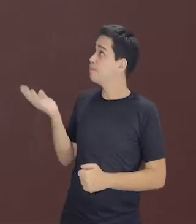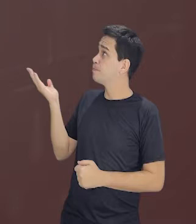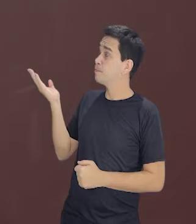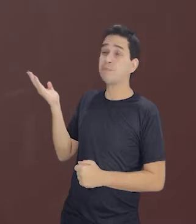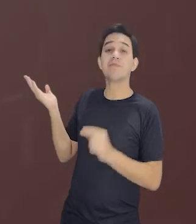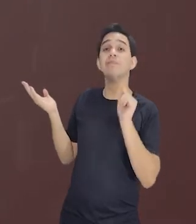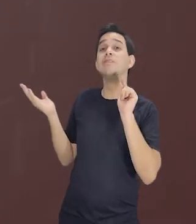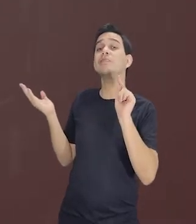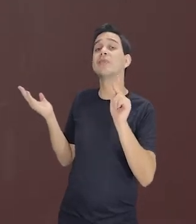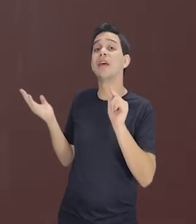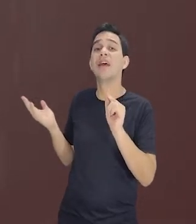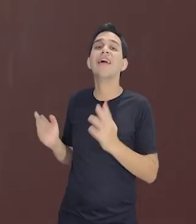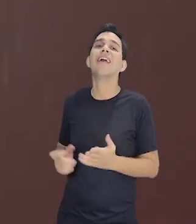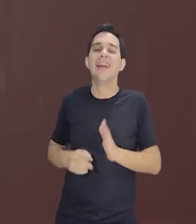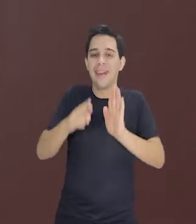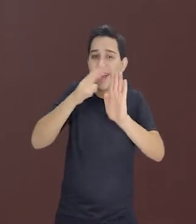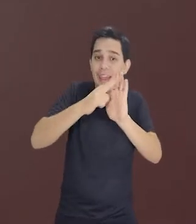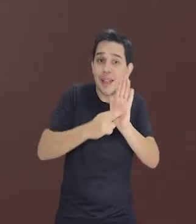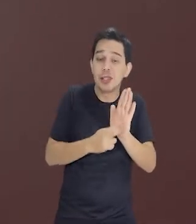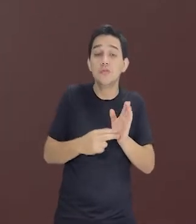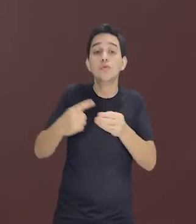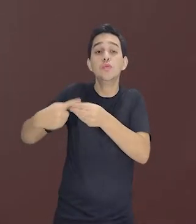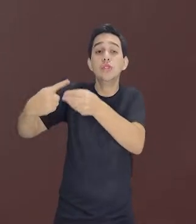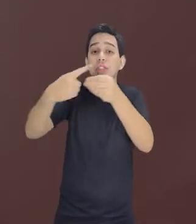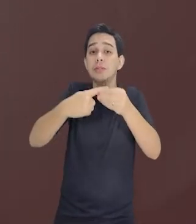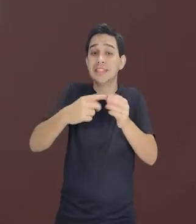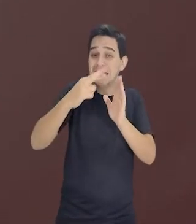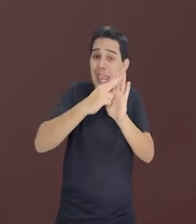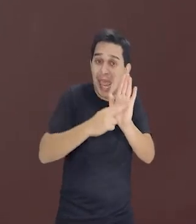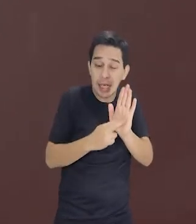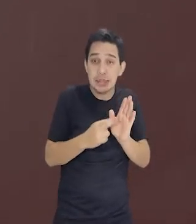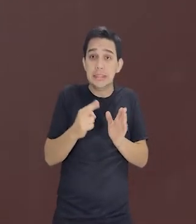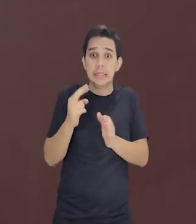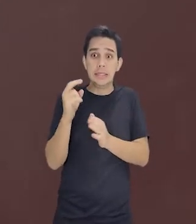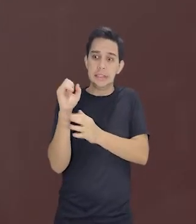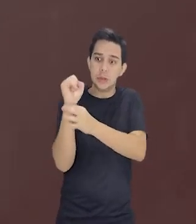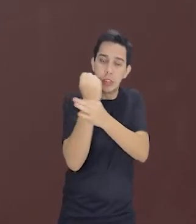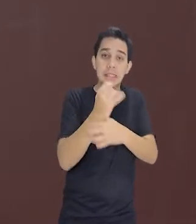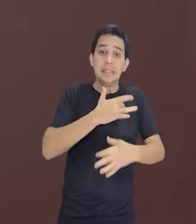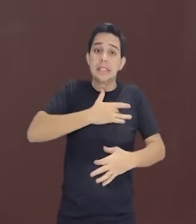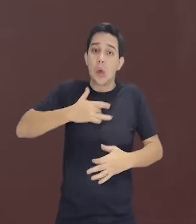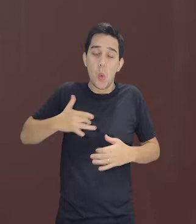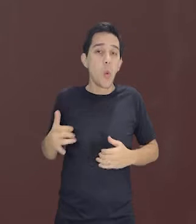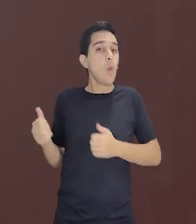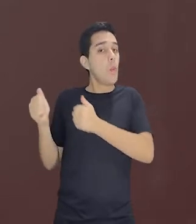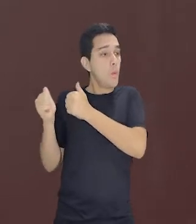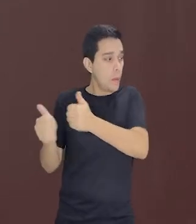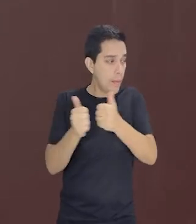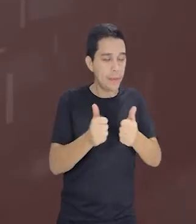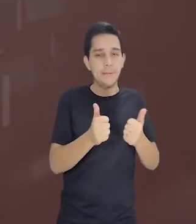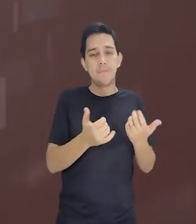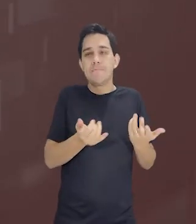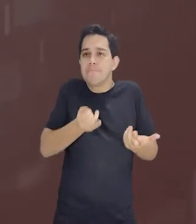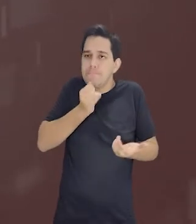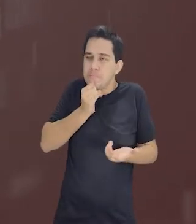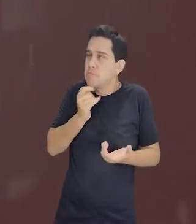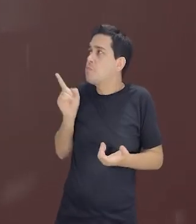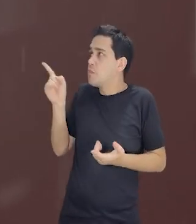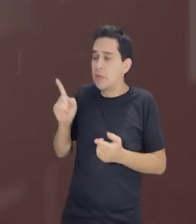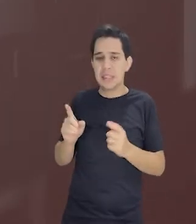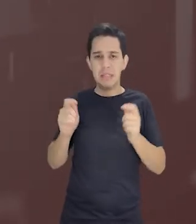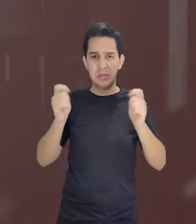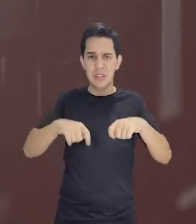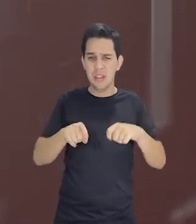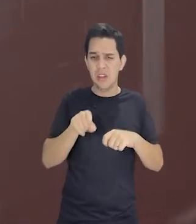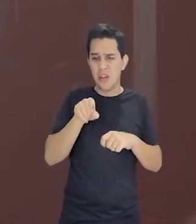fazer, que podem se diferenciar, principalmente nessa questão de revezamento, ou qual aluno pode voltar,